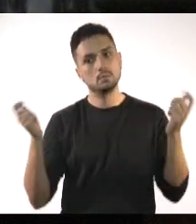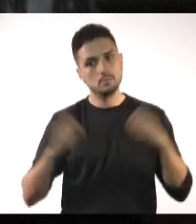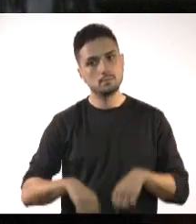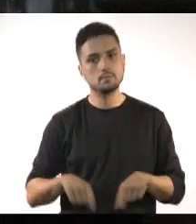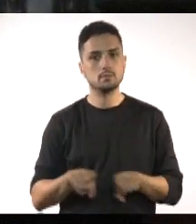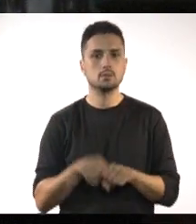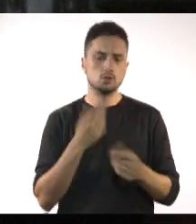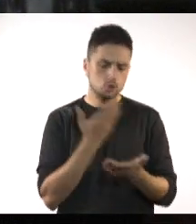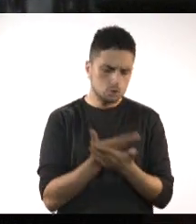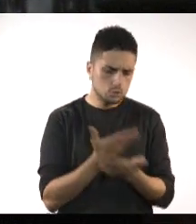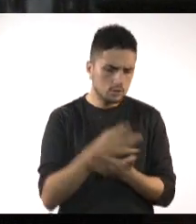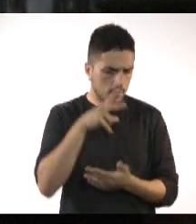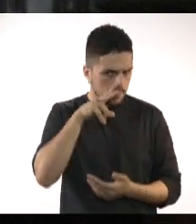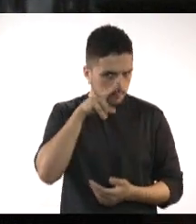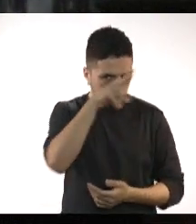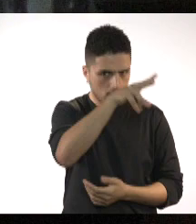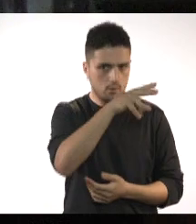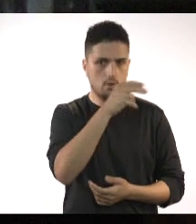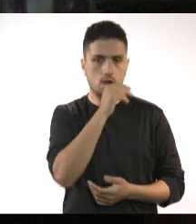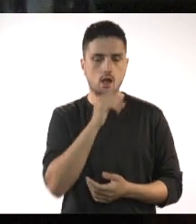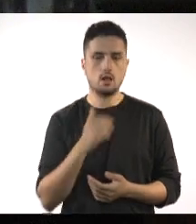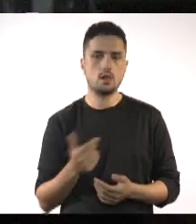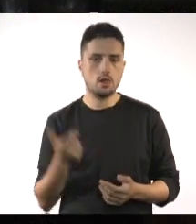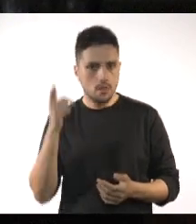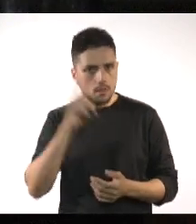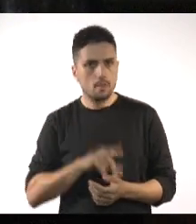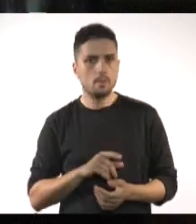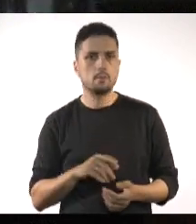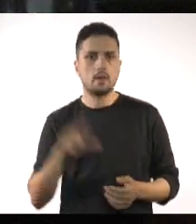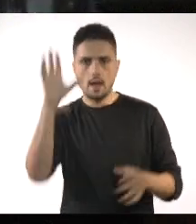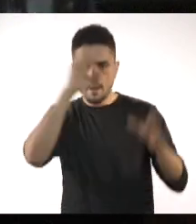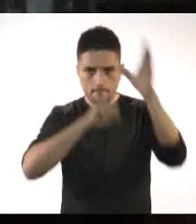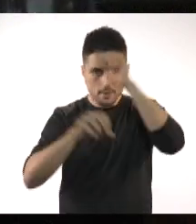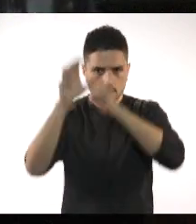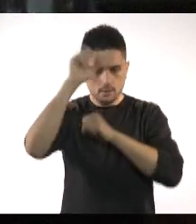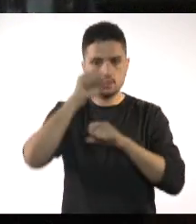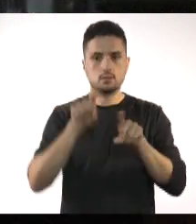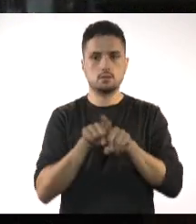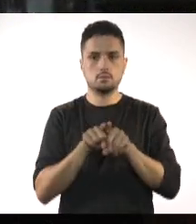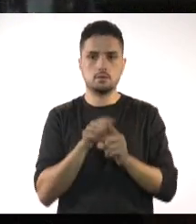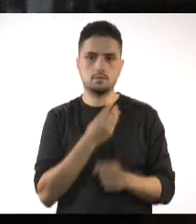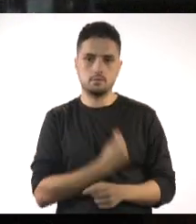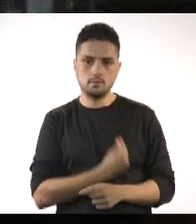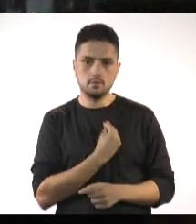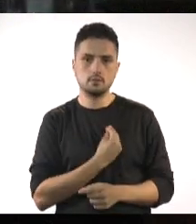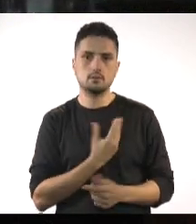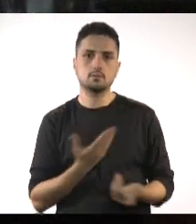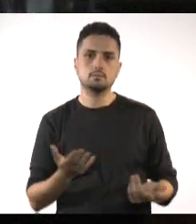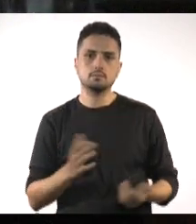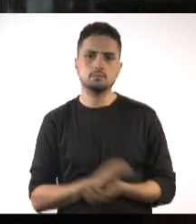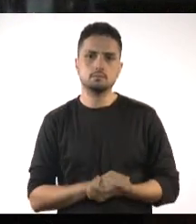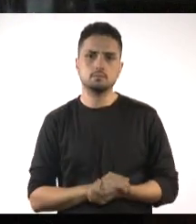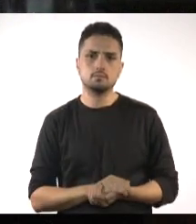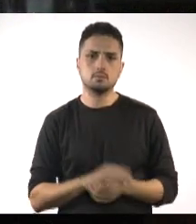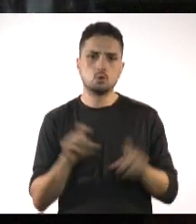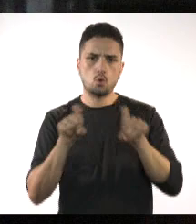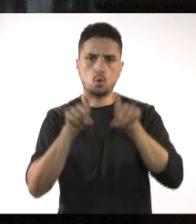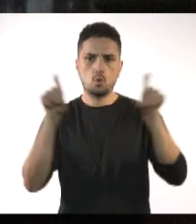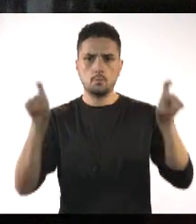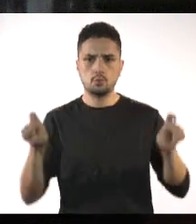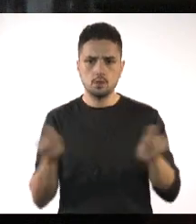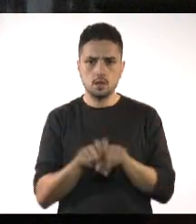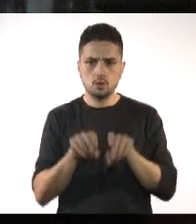os estudos, de poder aprender também algumas coisas com relação à própria questão de computação,